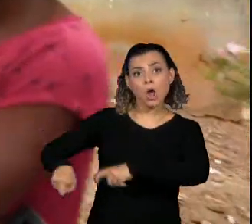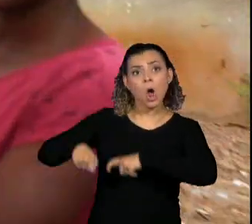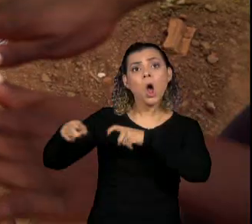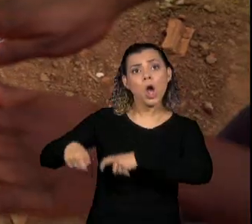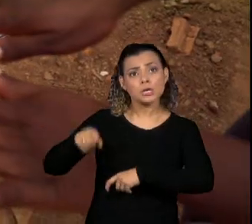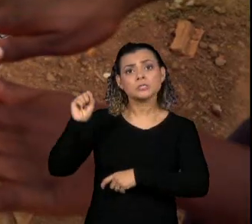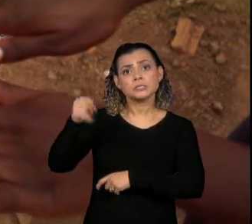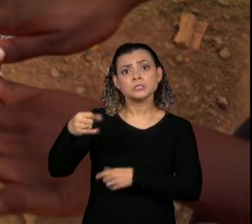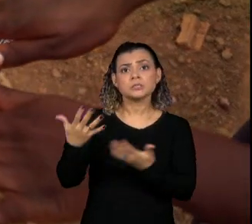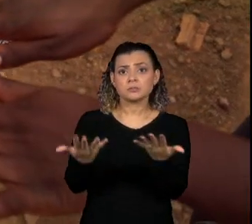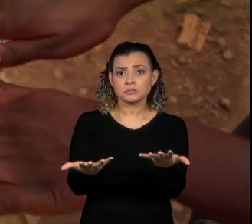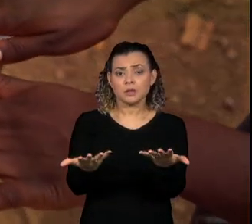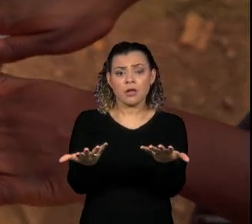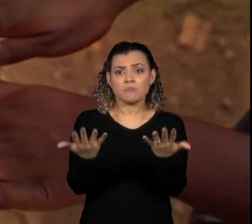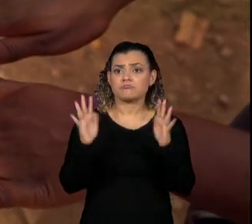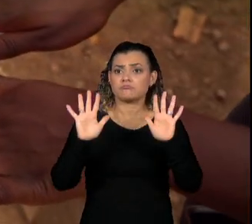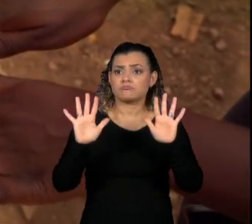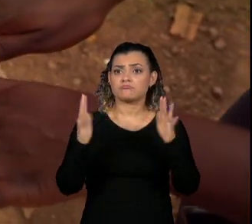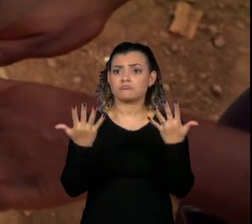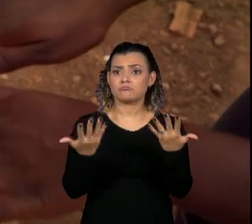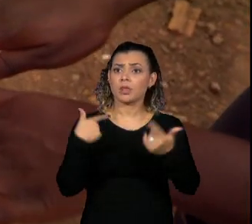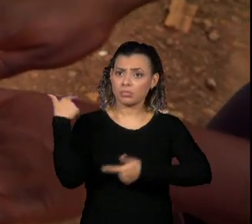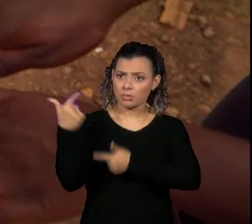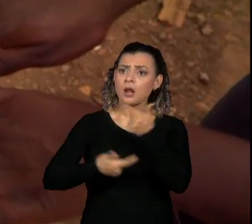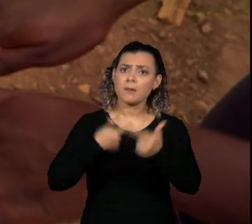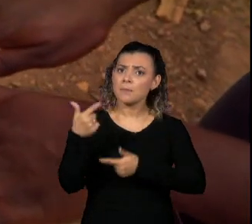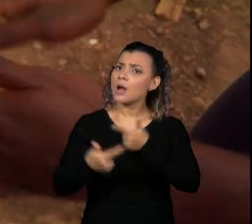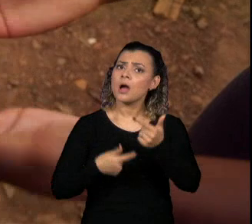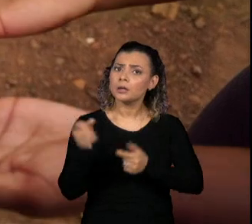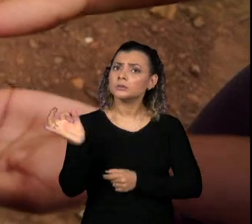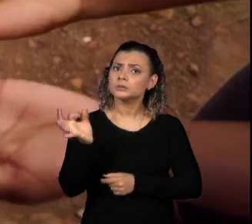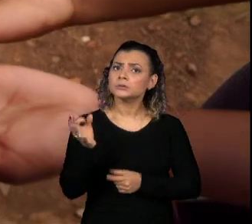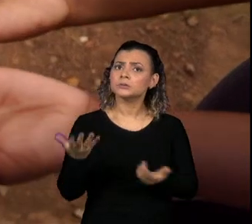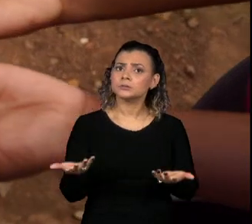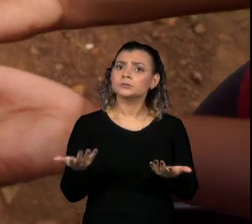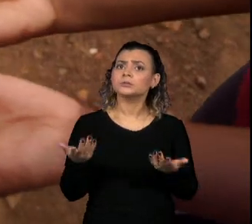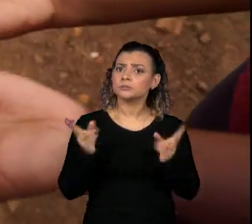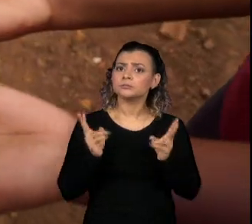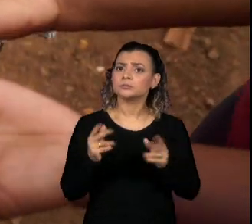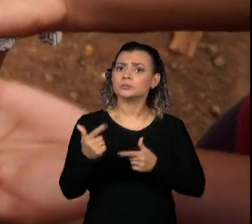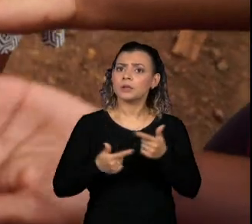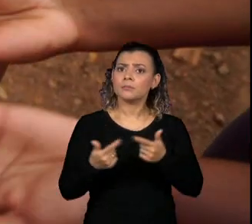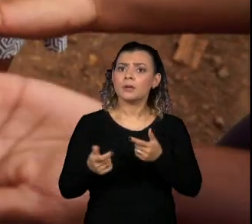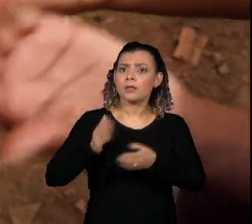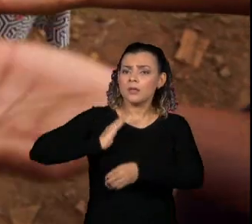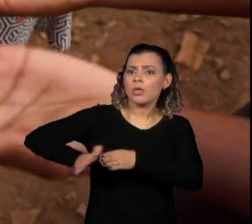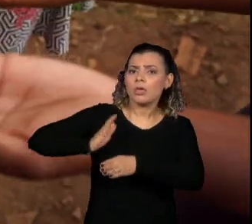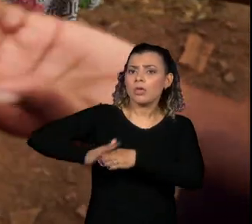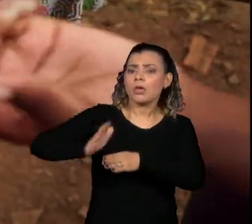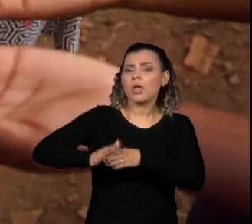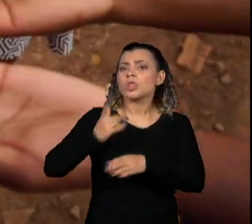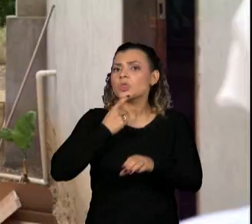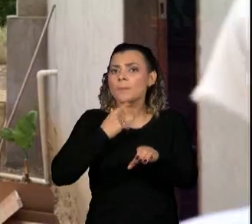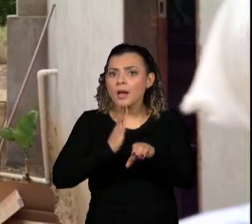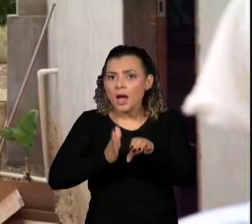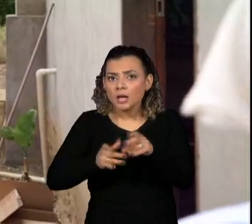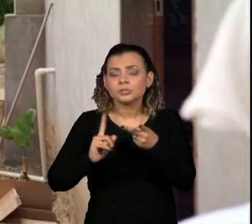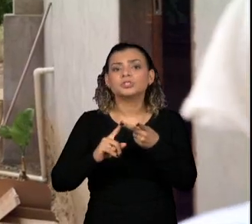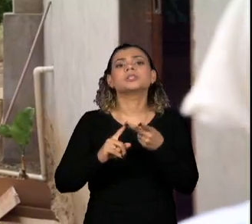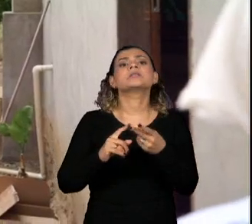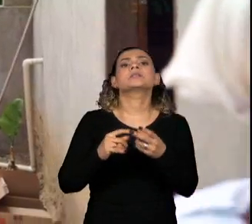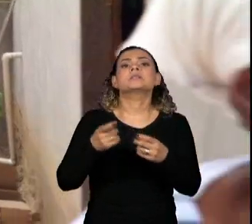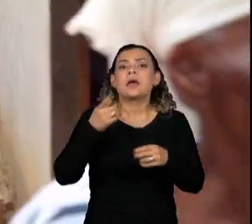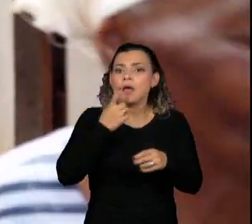isso sim. Minhas mãos tá aqui toda calejada de trabalho, gente, ó. Na colheita de tomate, cebola, pimentão, milho. A gente